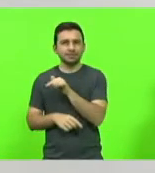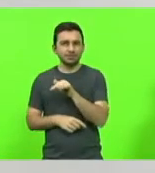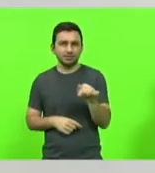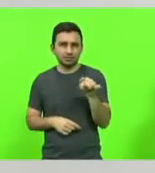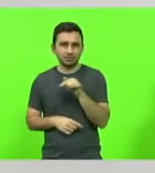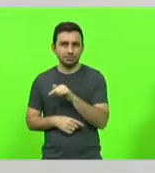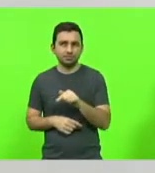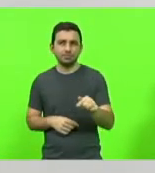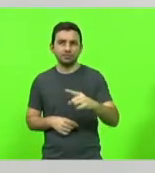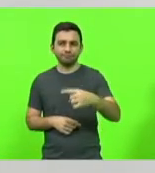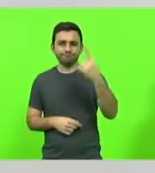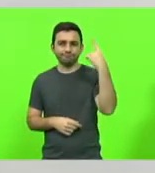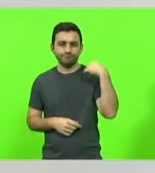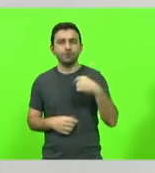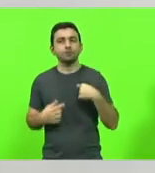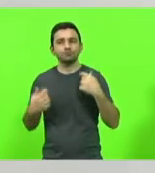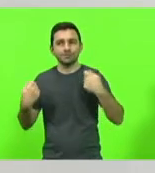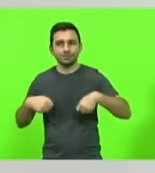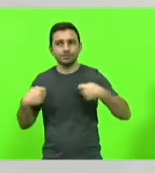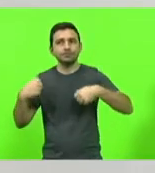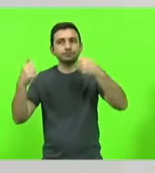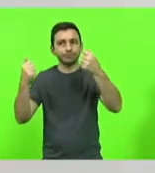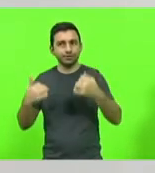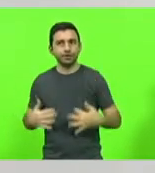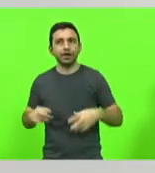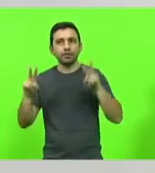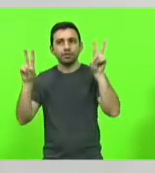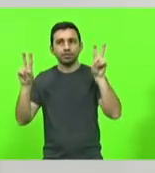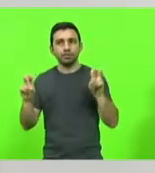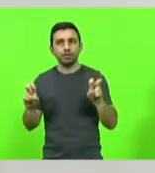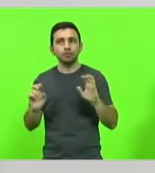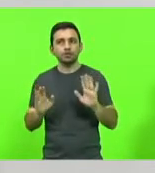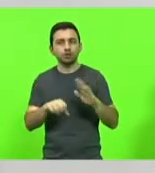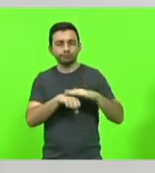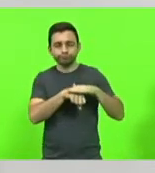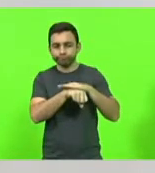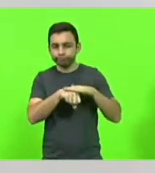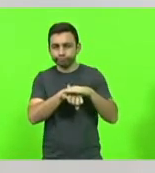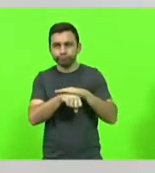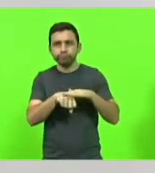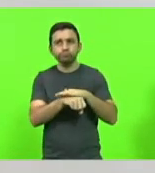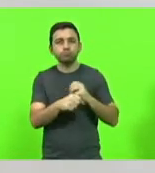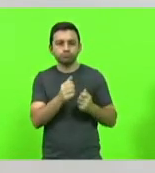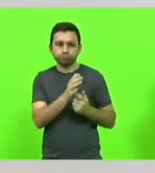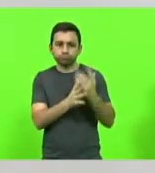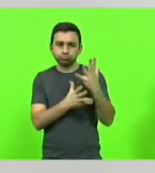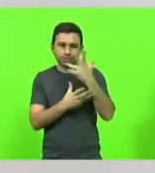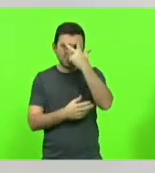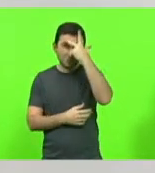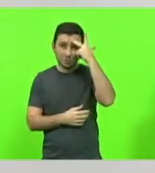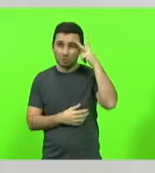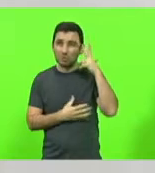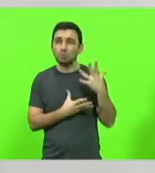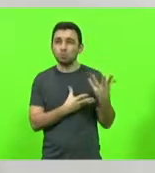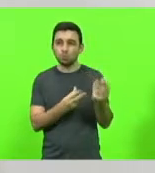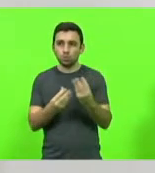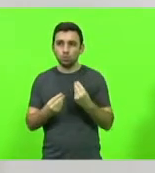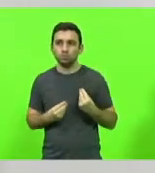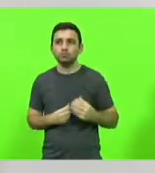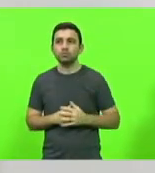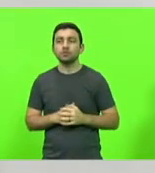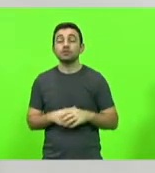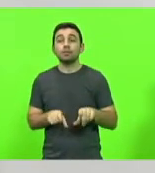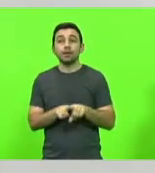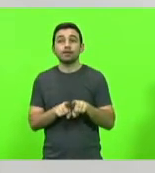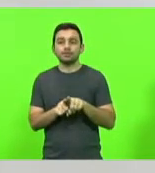obrigado a tocar nesse assunto, já conversei com inúmeras pessoas, e principalmente com o